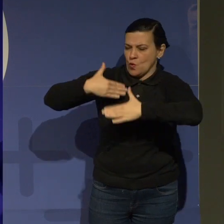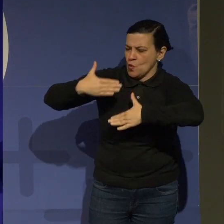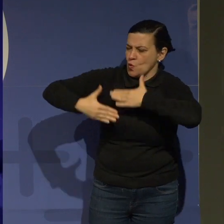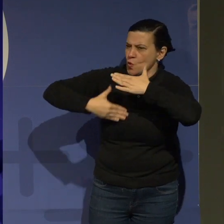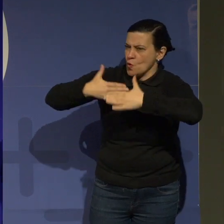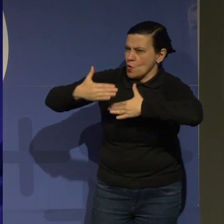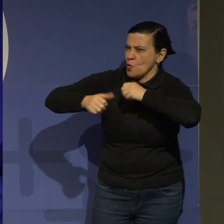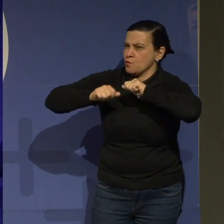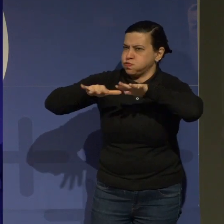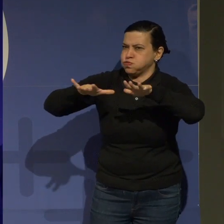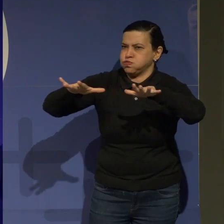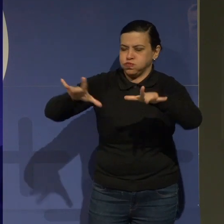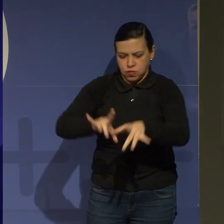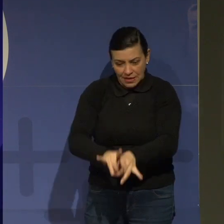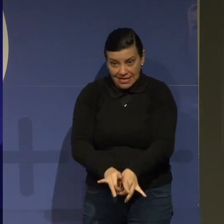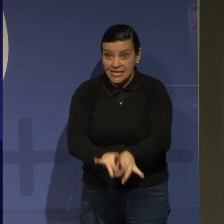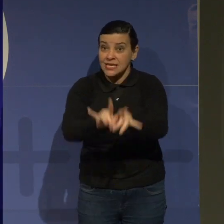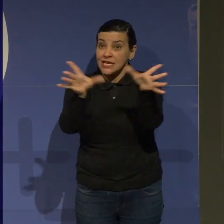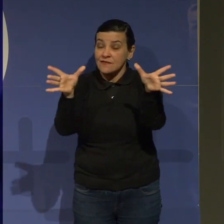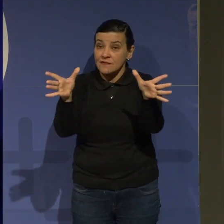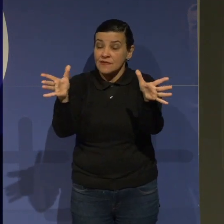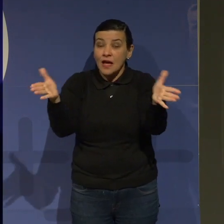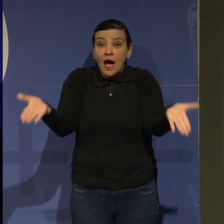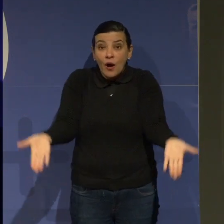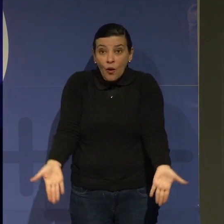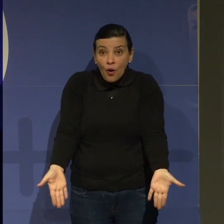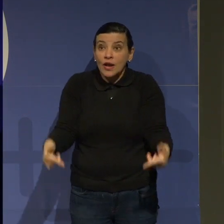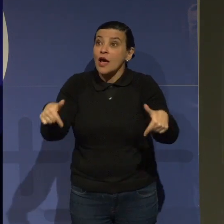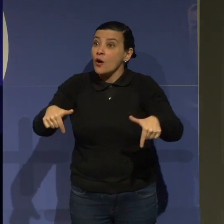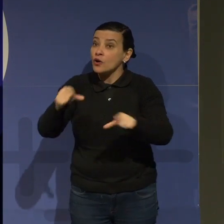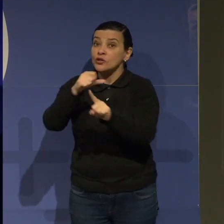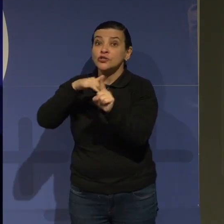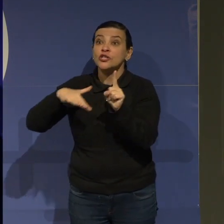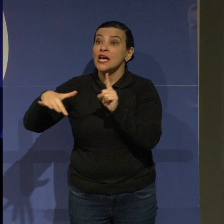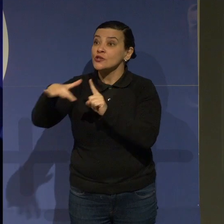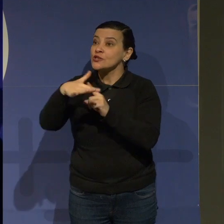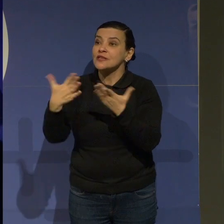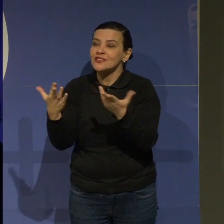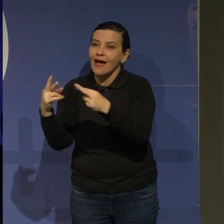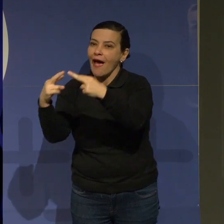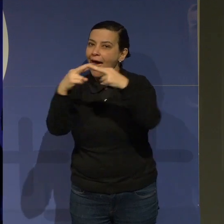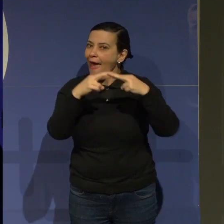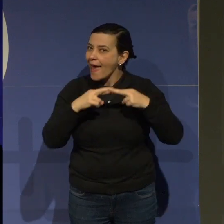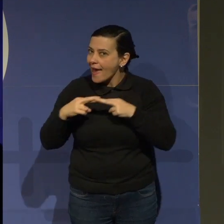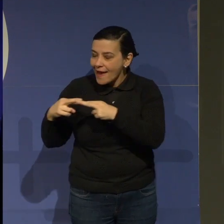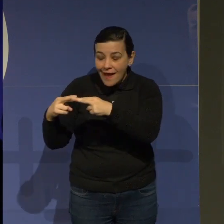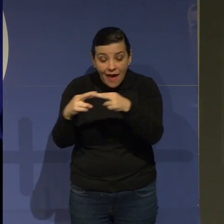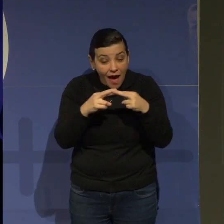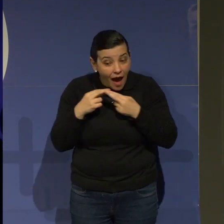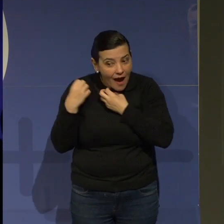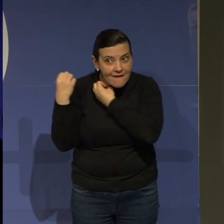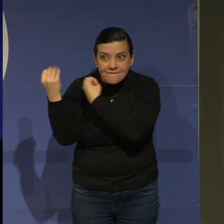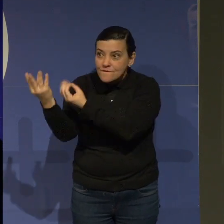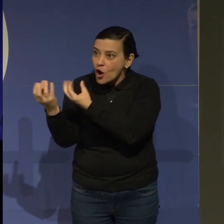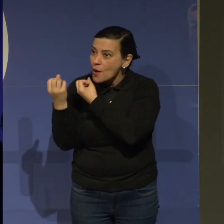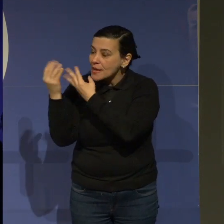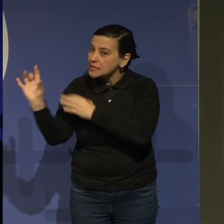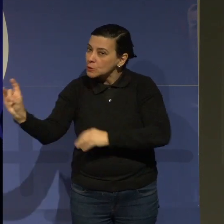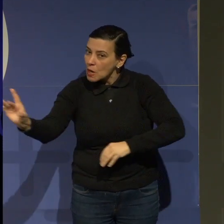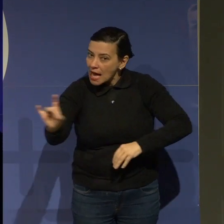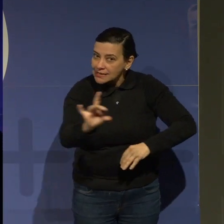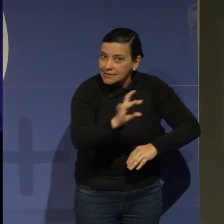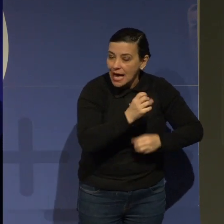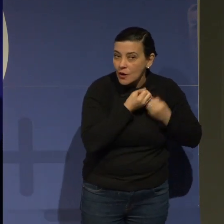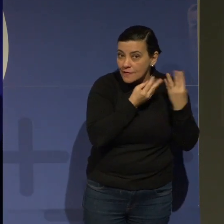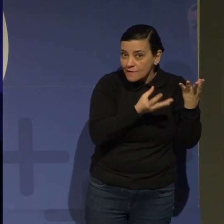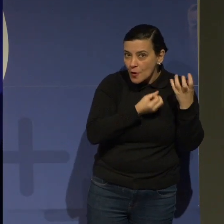sendo democratizada. Só que agora a gente vive na sociedade em rede, né? Onde a informação está na mão de cada um